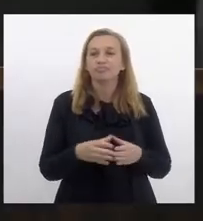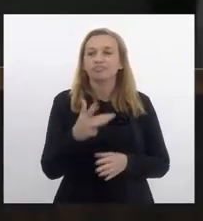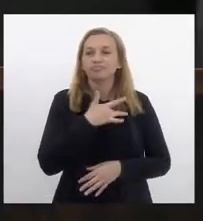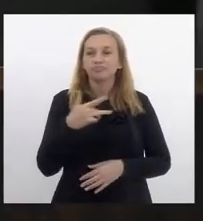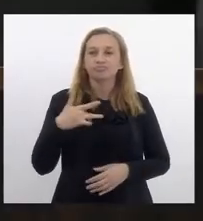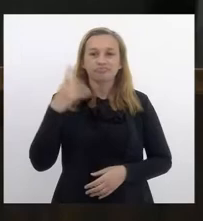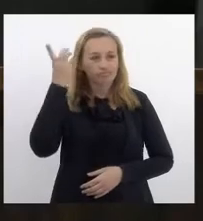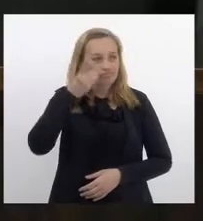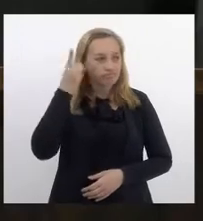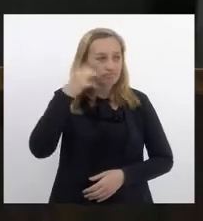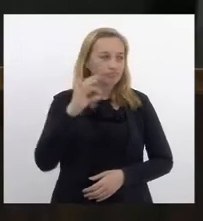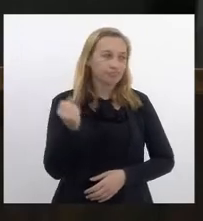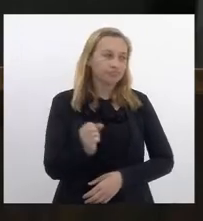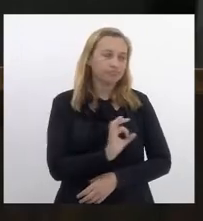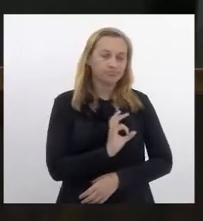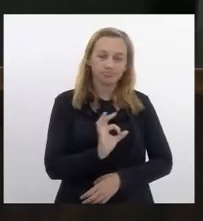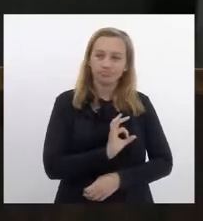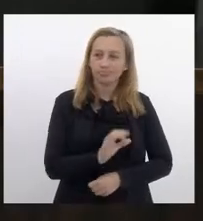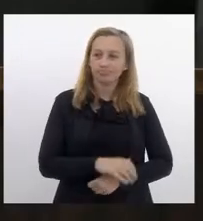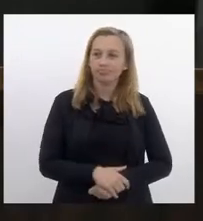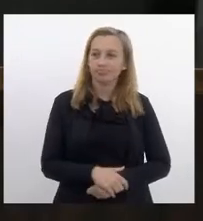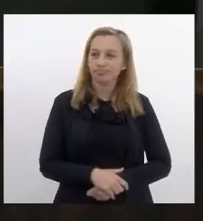Marta Rocha.